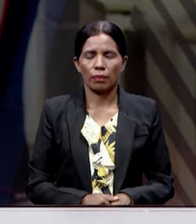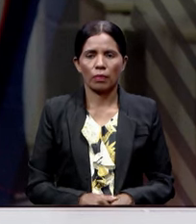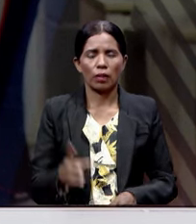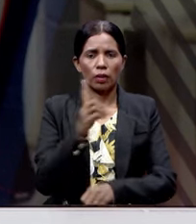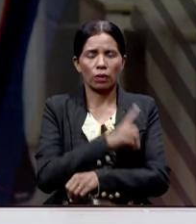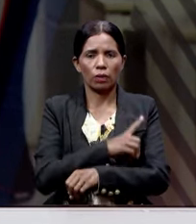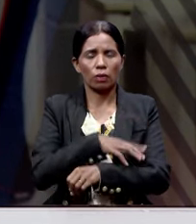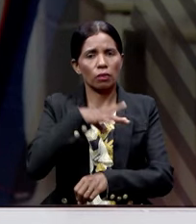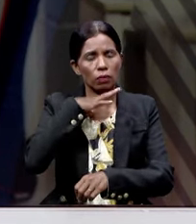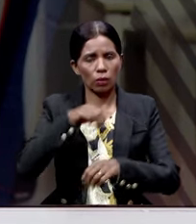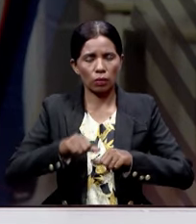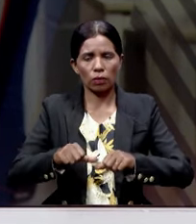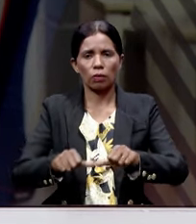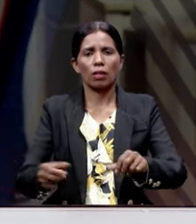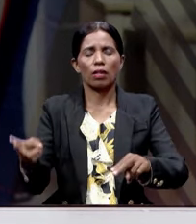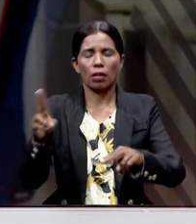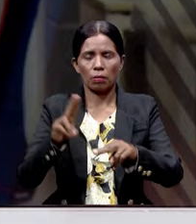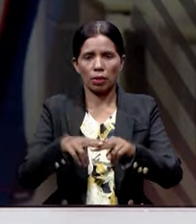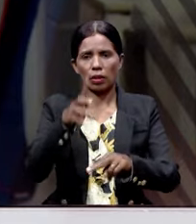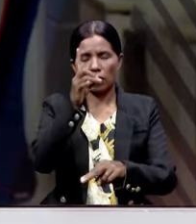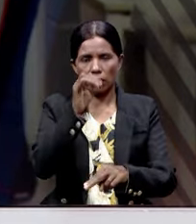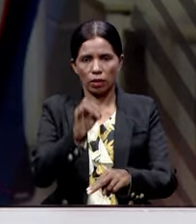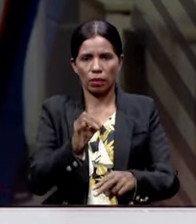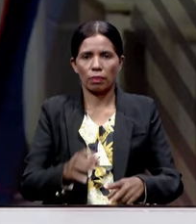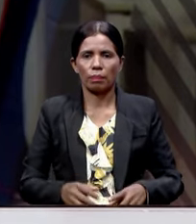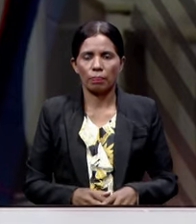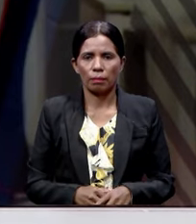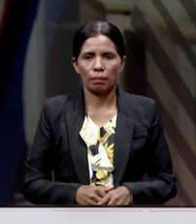loron-baloron lesce continuamente iha dele.